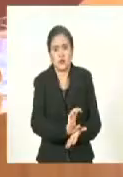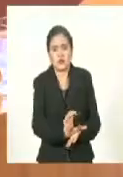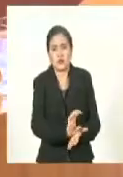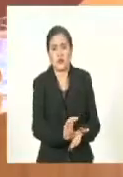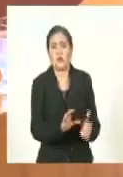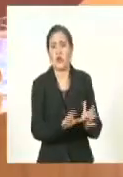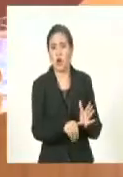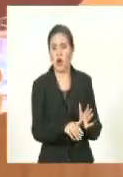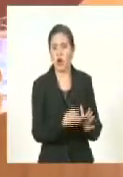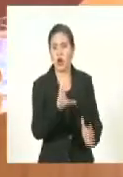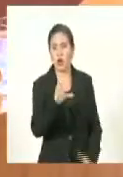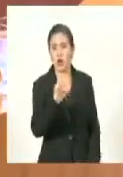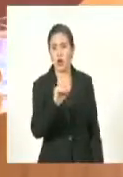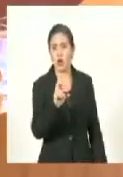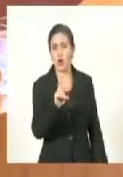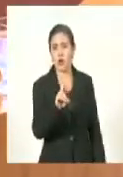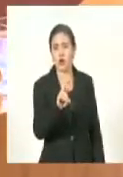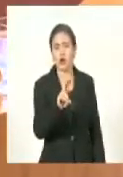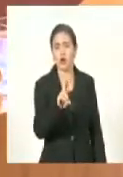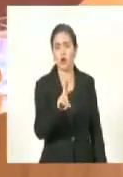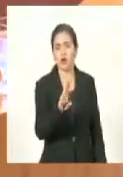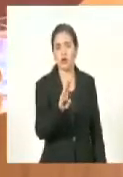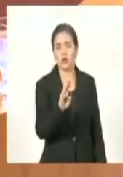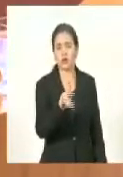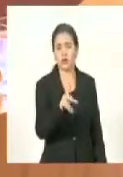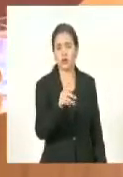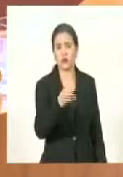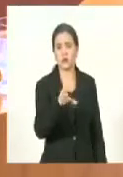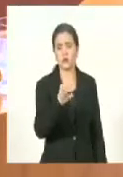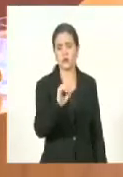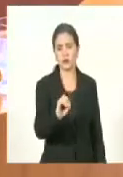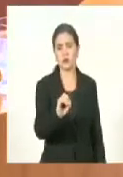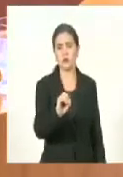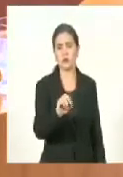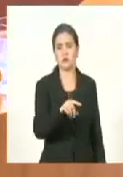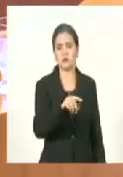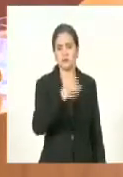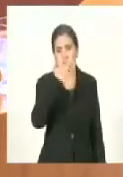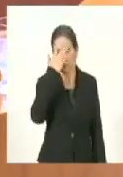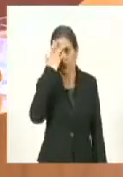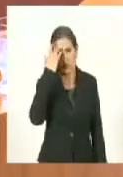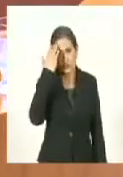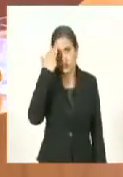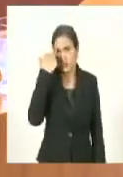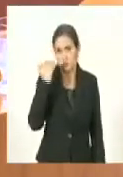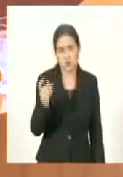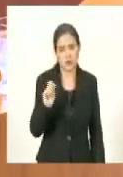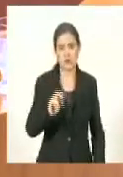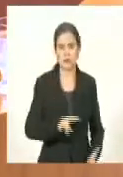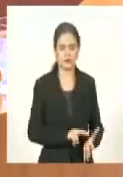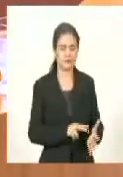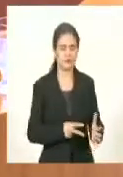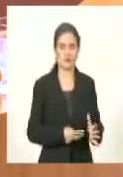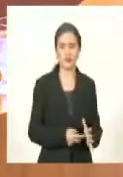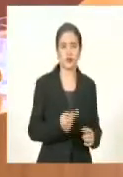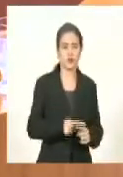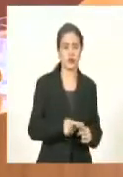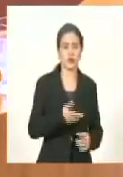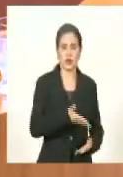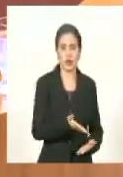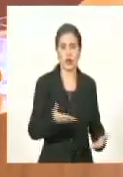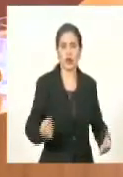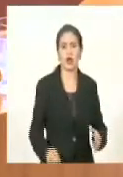comum do que é e do que são essas ilegalidades que aqui estão sendo praticadas no governo do